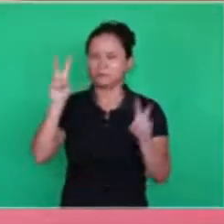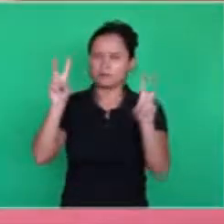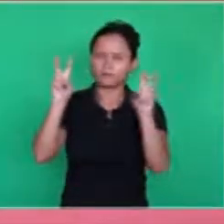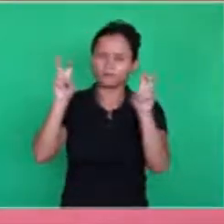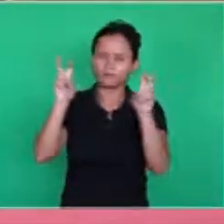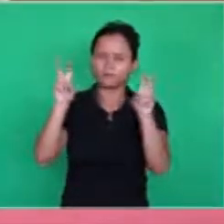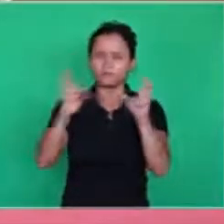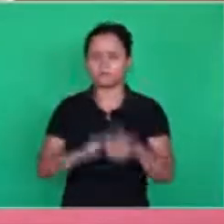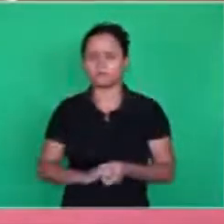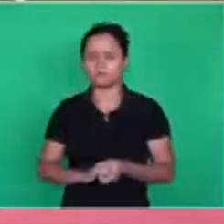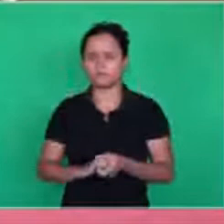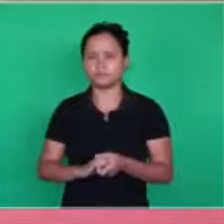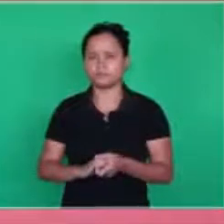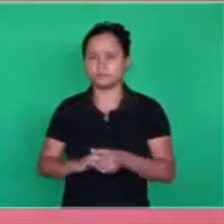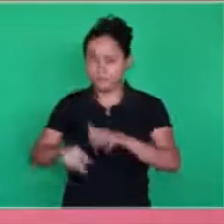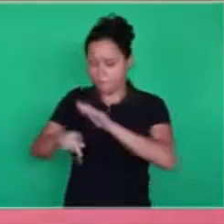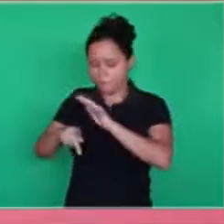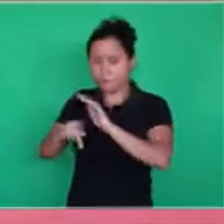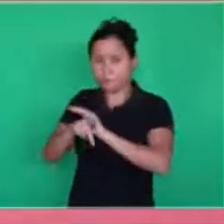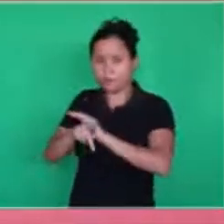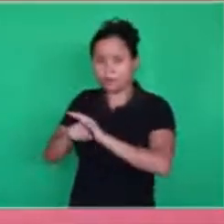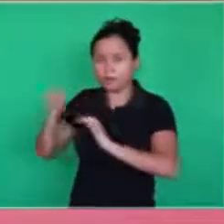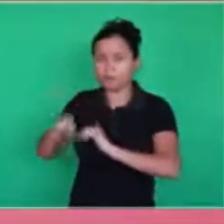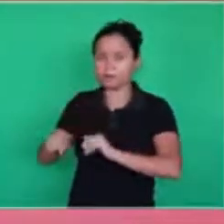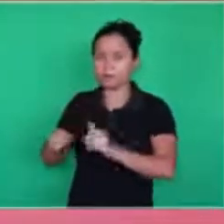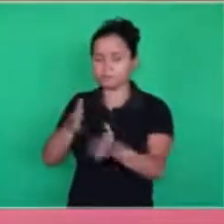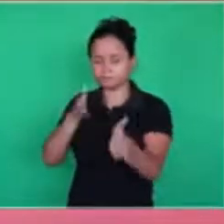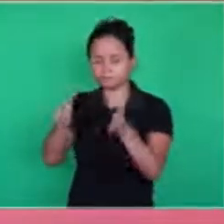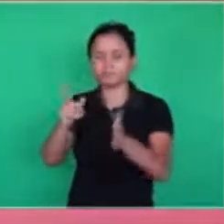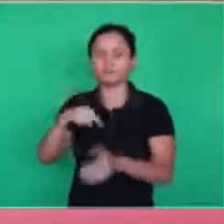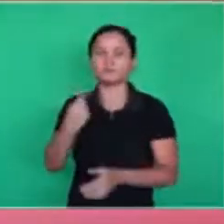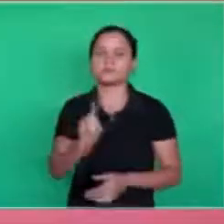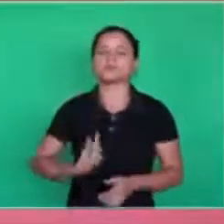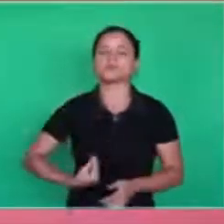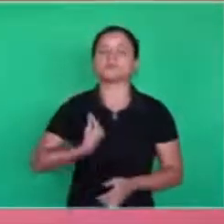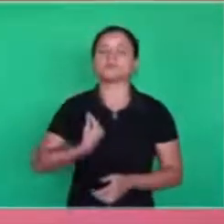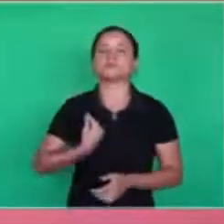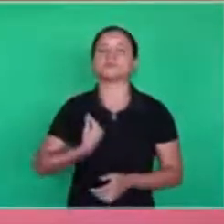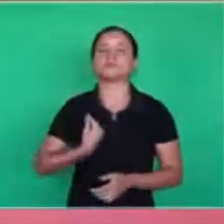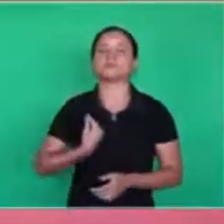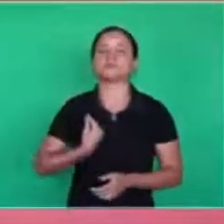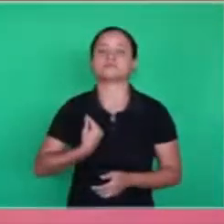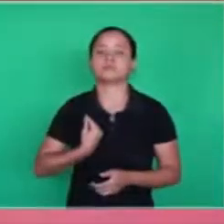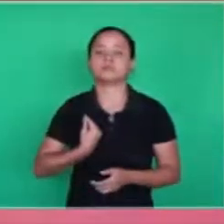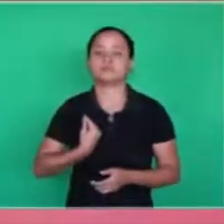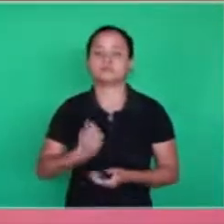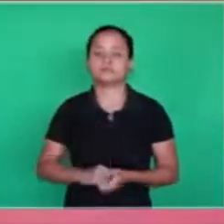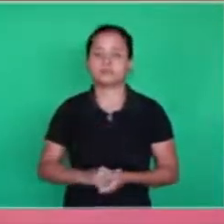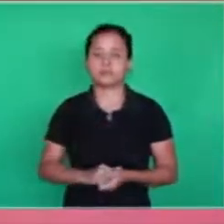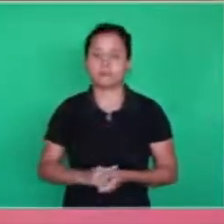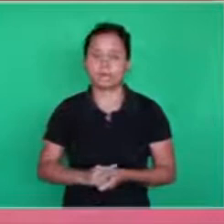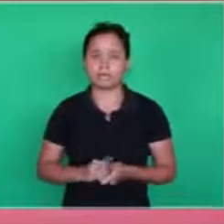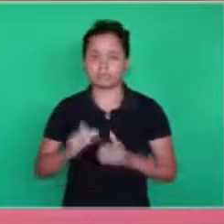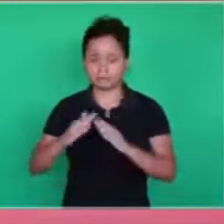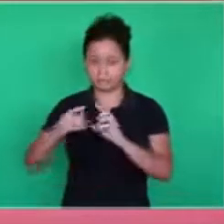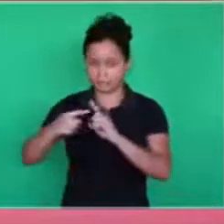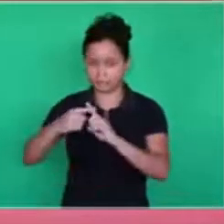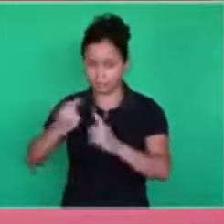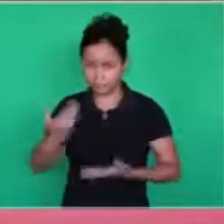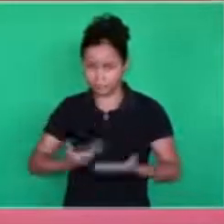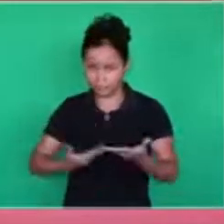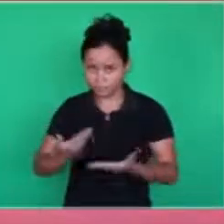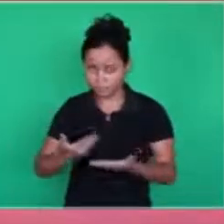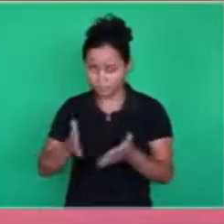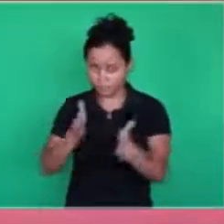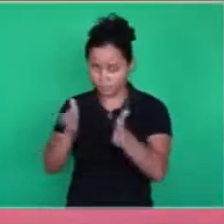pertinentes ao momento que nós estamos vivendo. A igreja dos nossos dias, ela vai